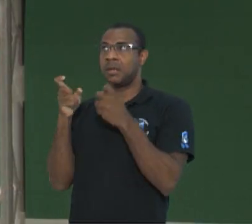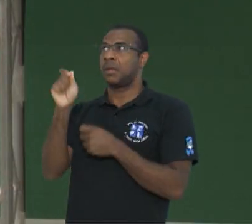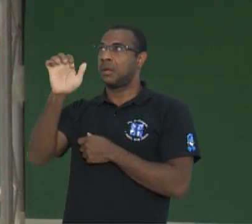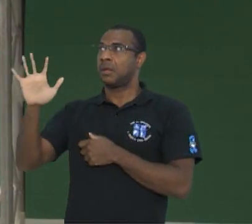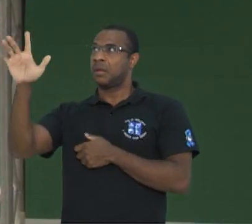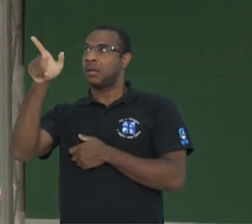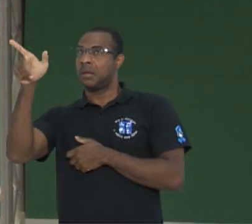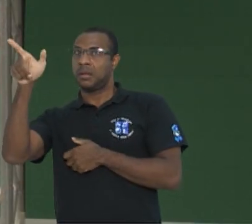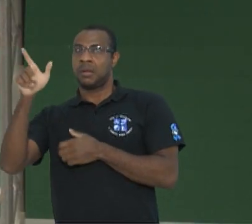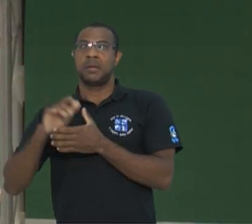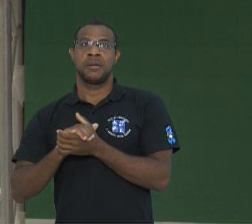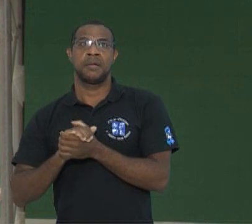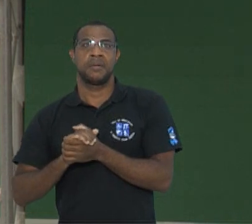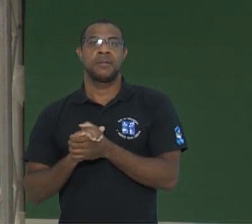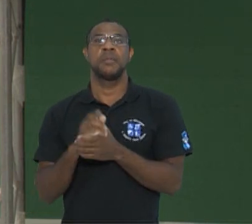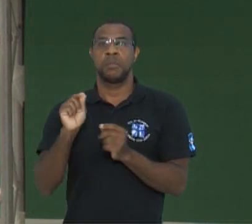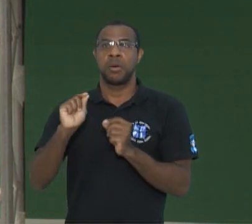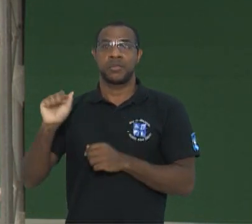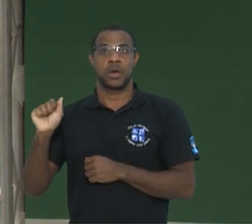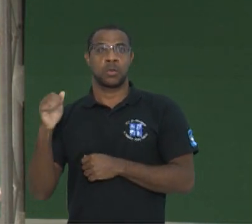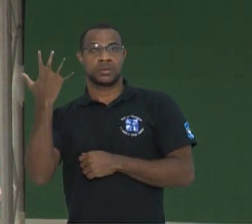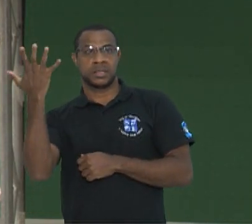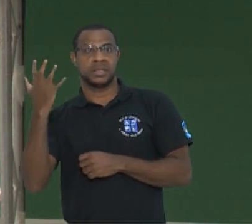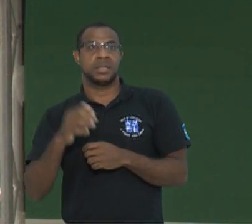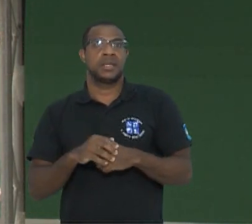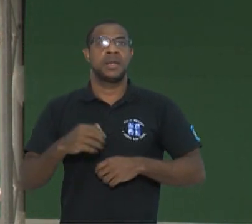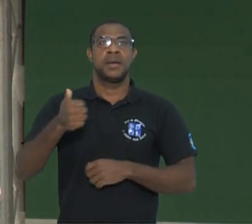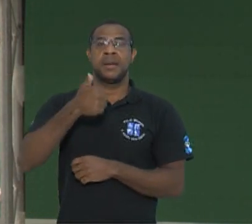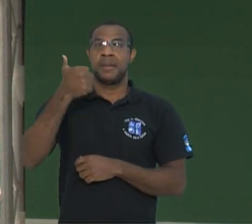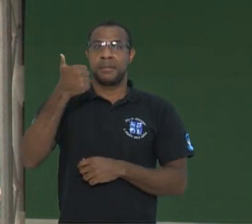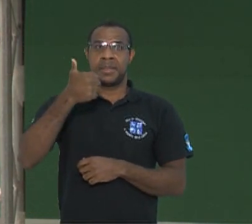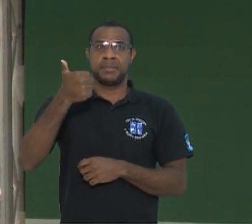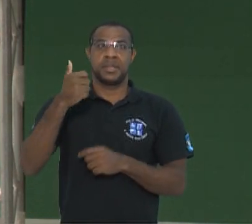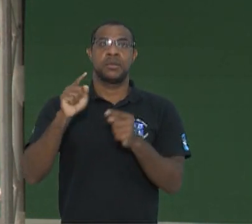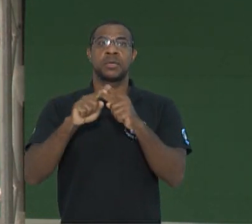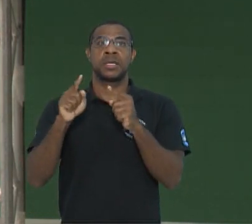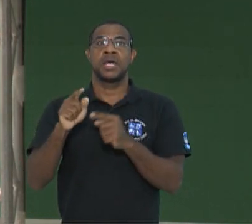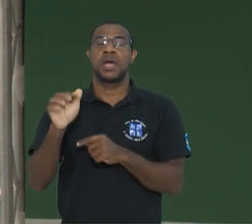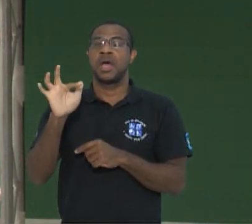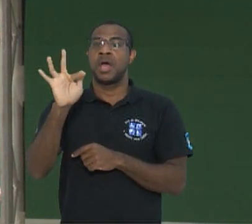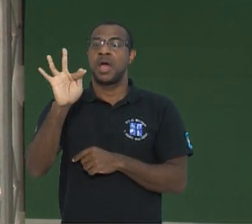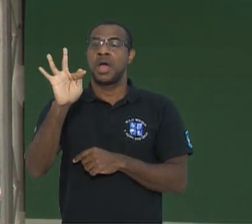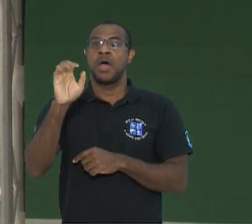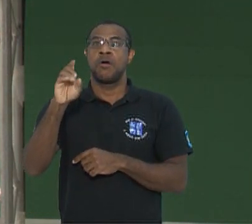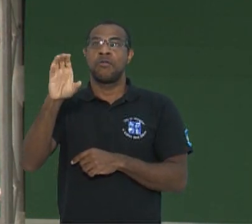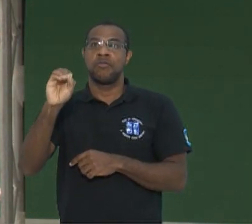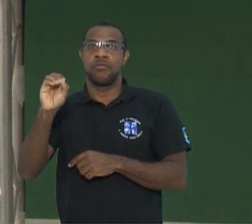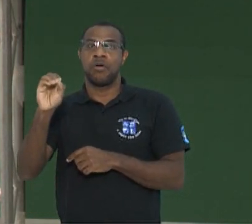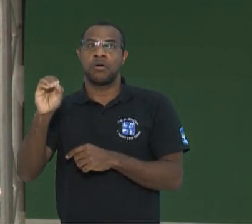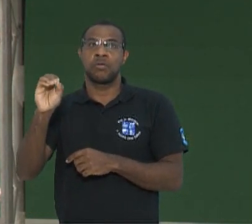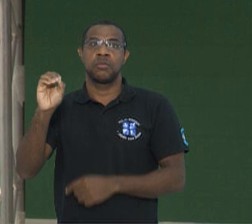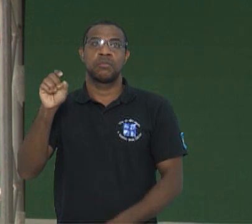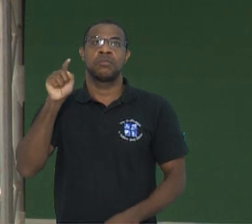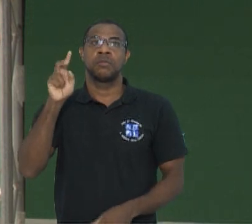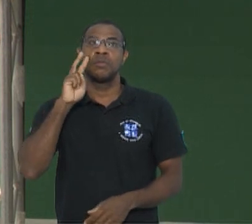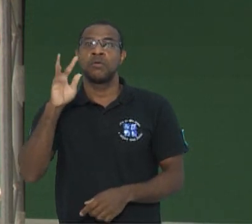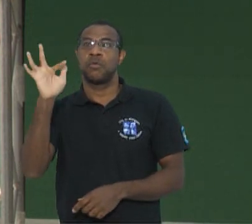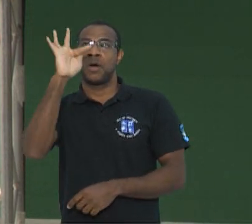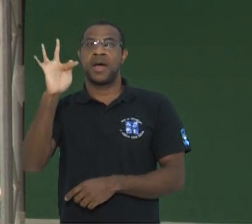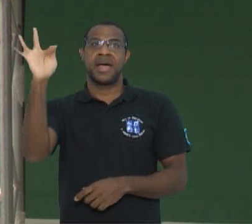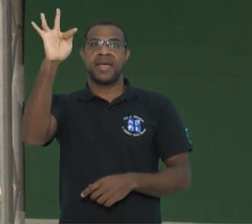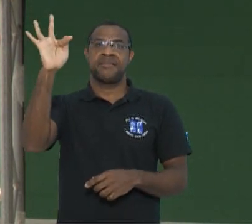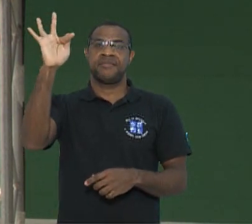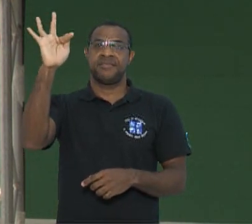os casos, né, que podem acontecer, primeiro quando os focos estão sobre o eixo x. Se os